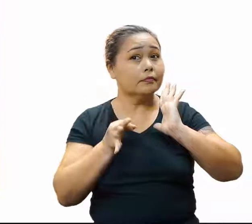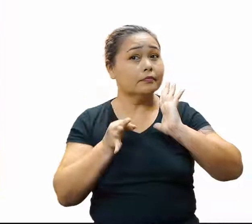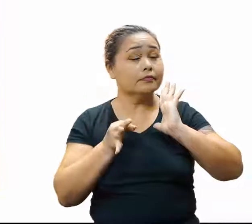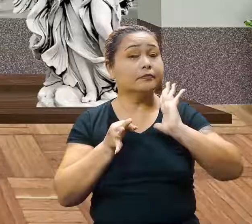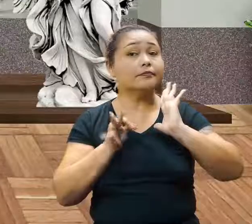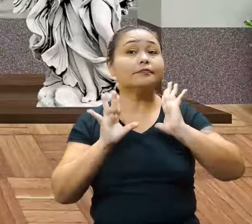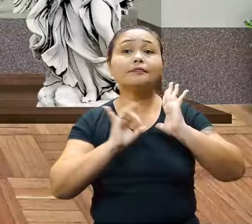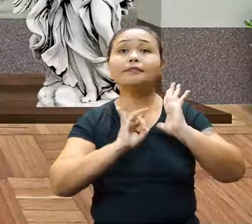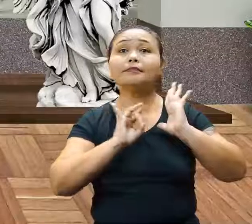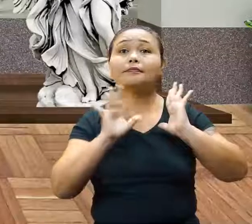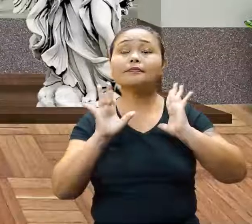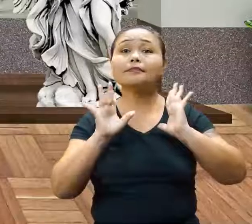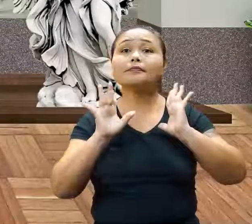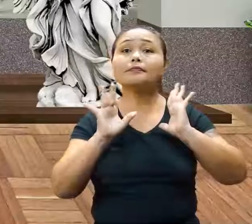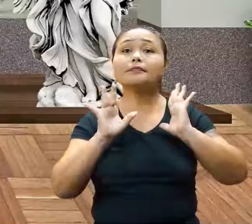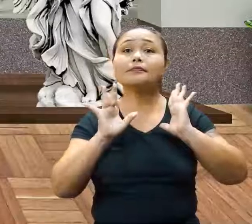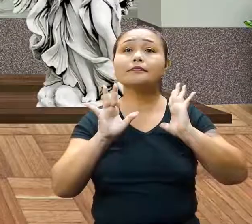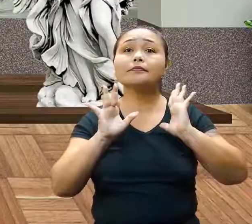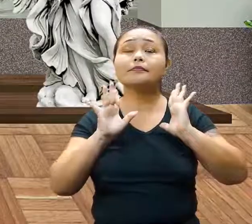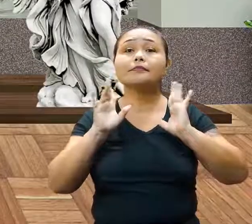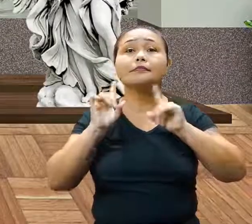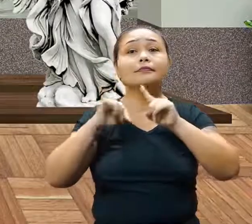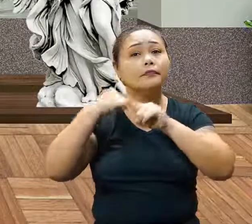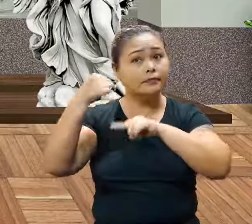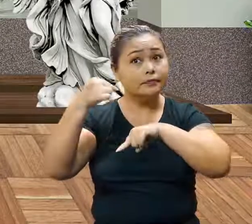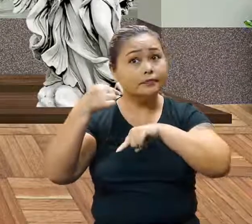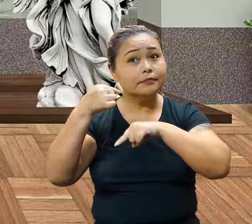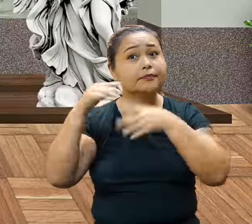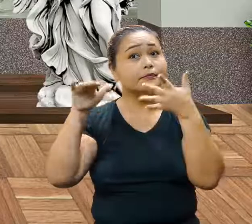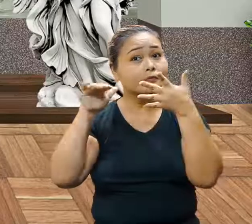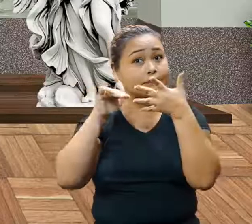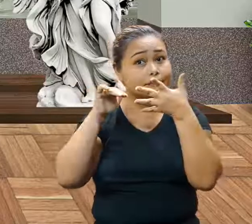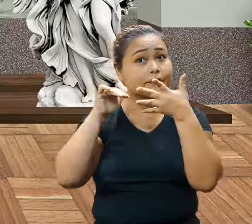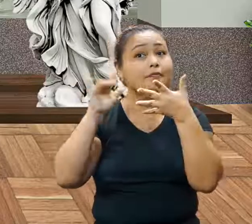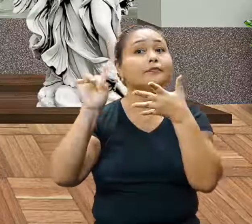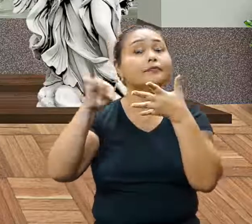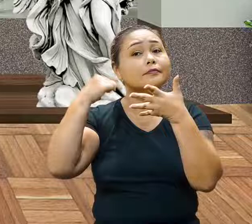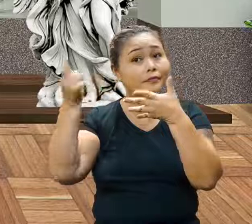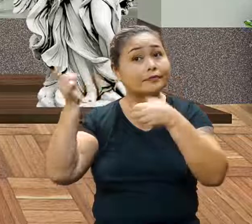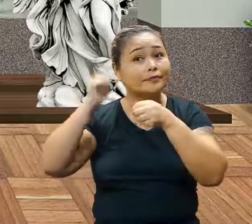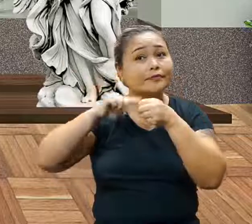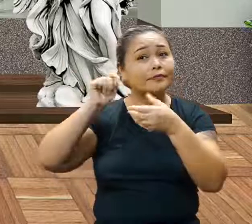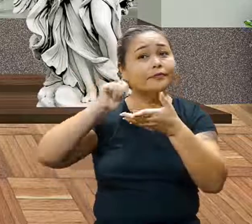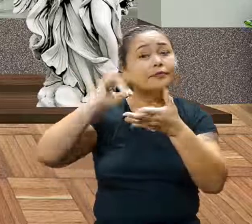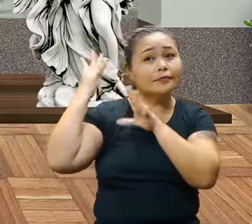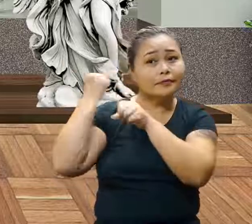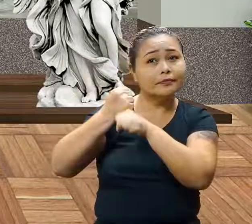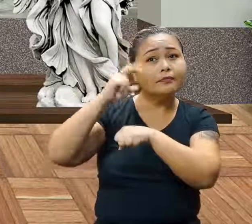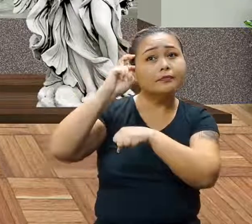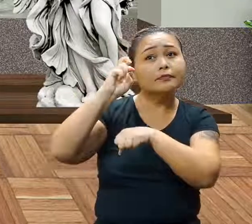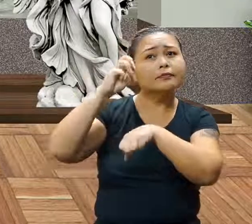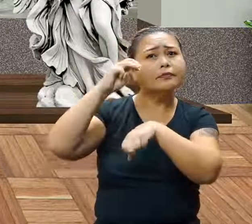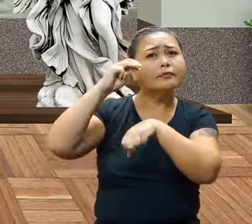agora eu vou para aquele intervalo e já estou de volta para fazer aquela revisão de 5